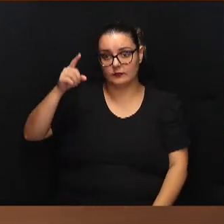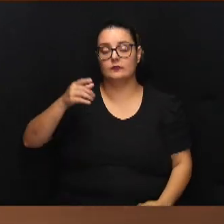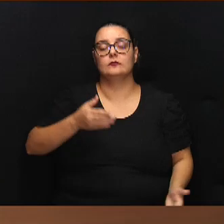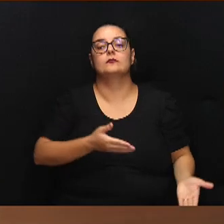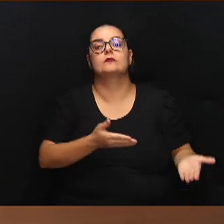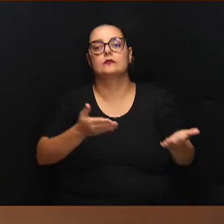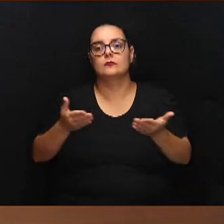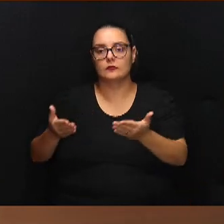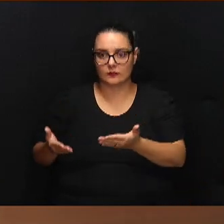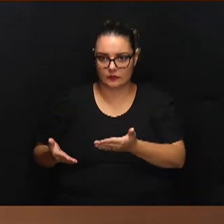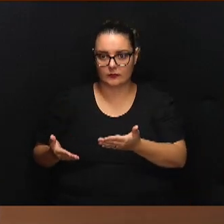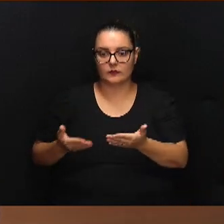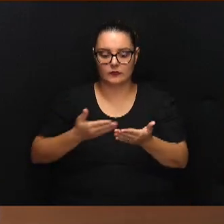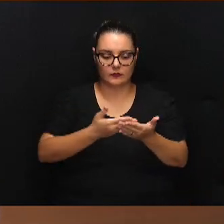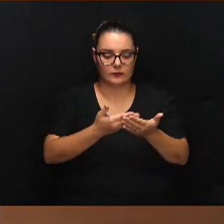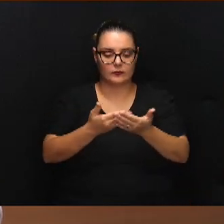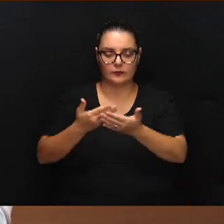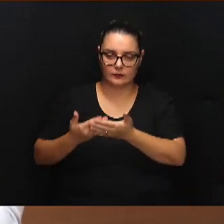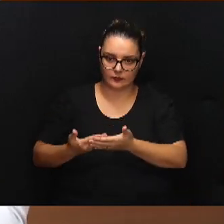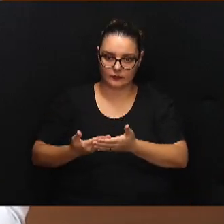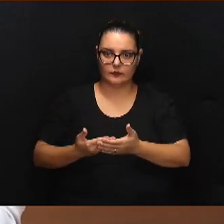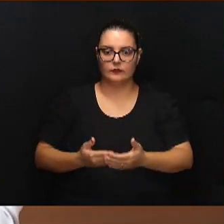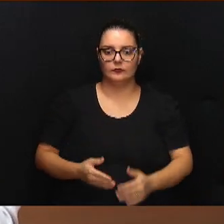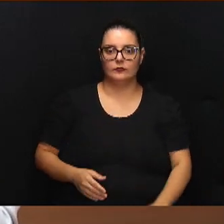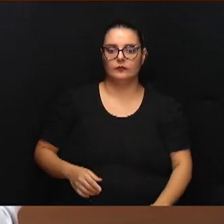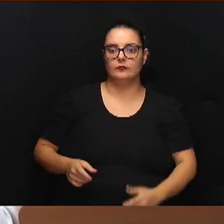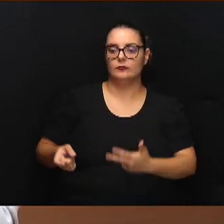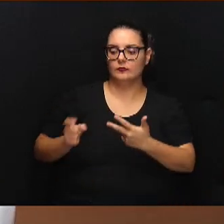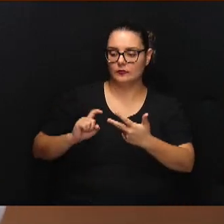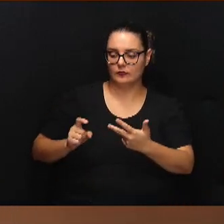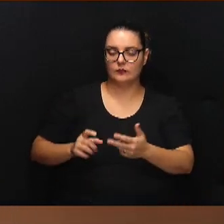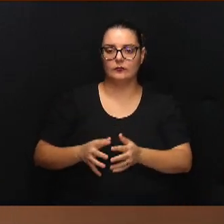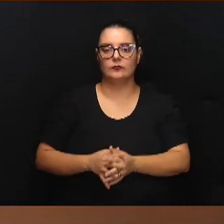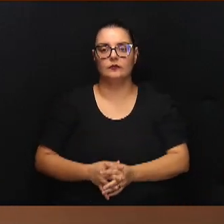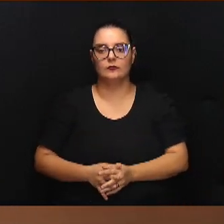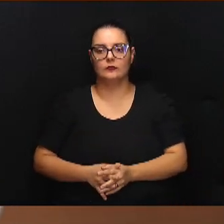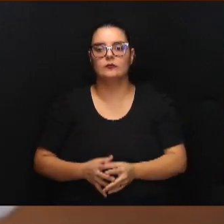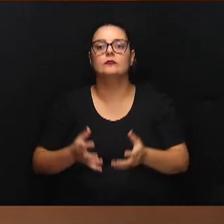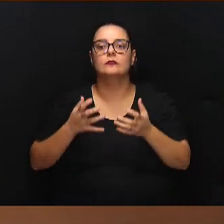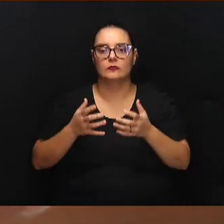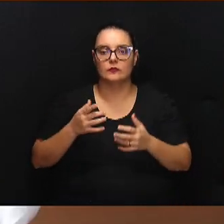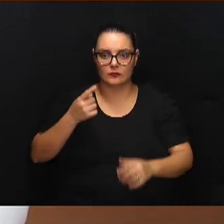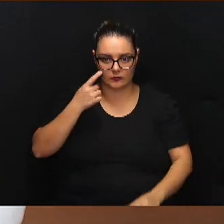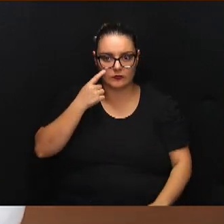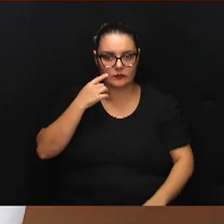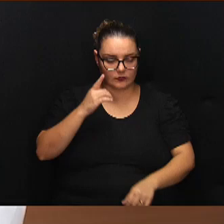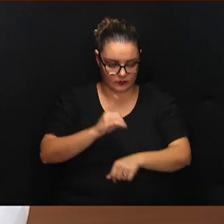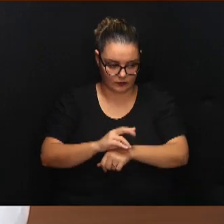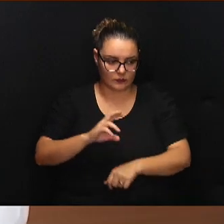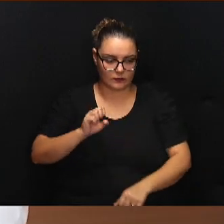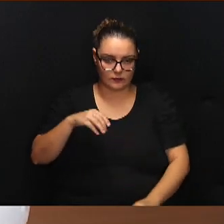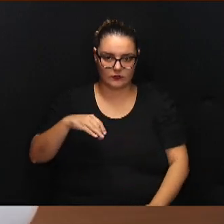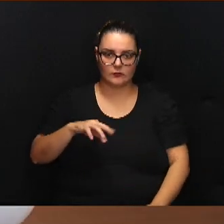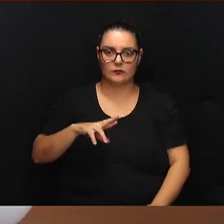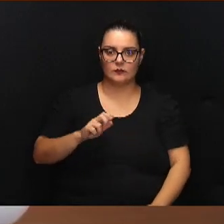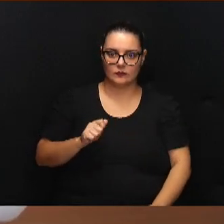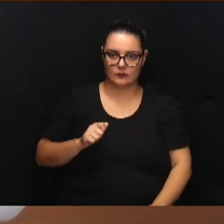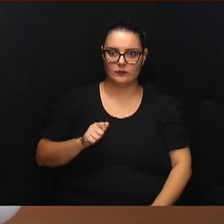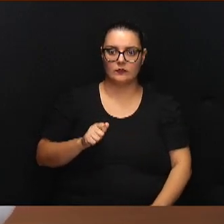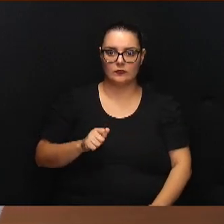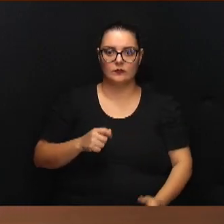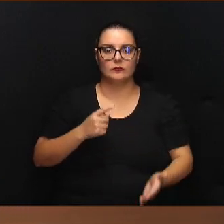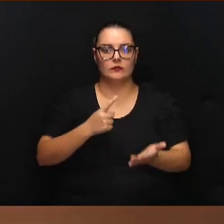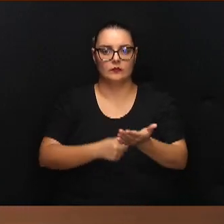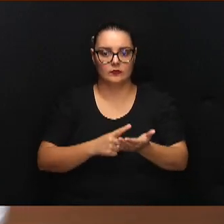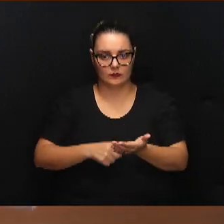apresentar esse estudo para o Executivo. E eu faço questão, viu, doutora Samira? Eu gostaria já que a senhora já agendasse